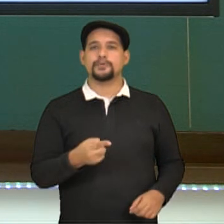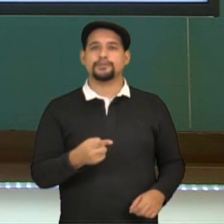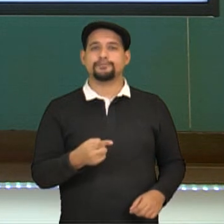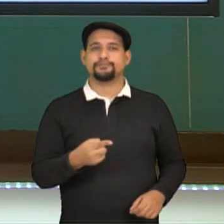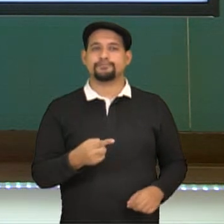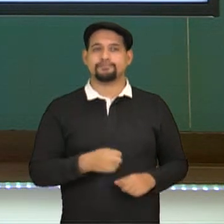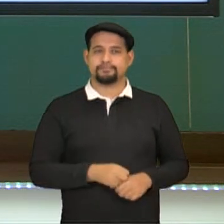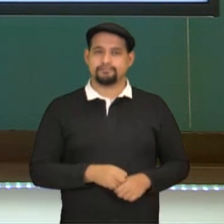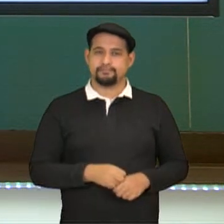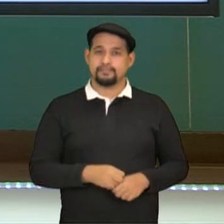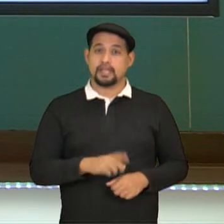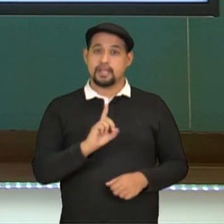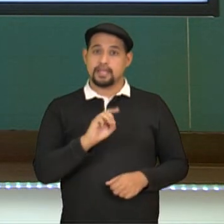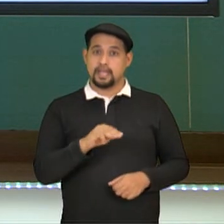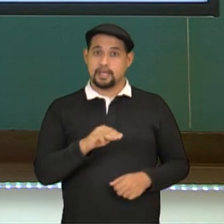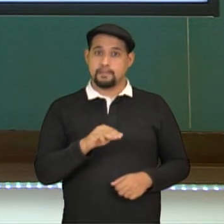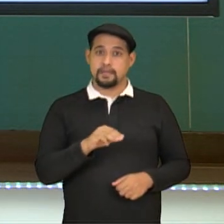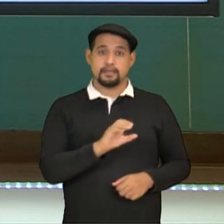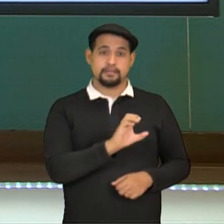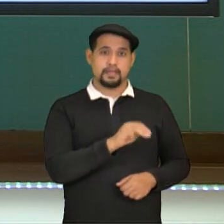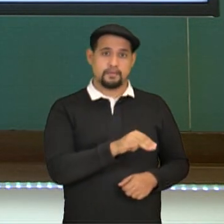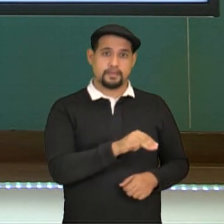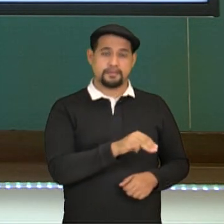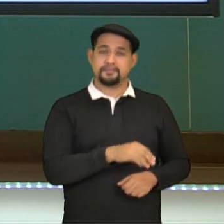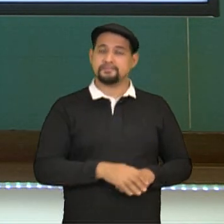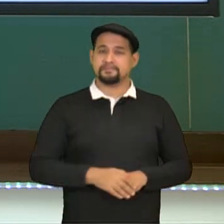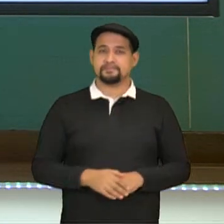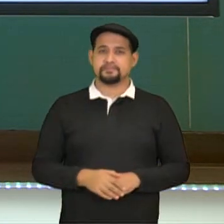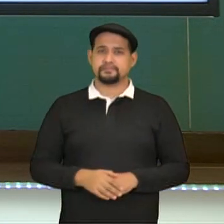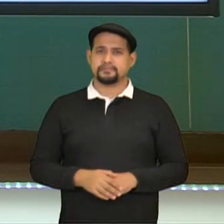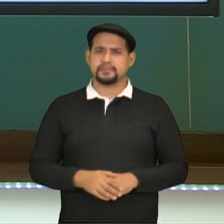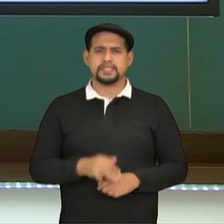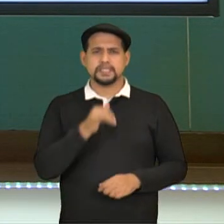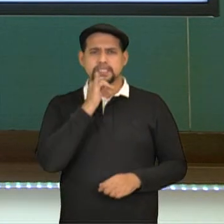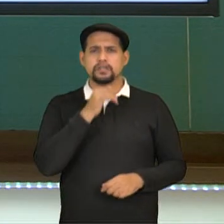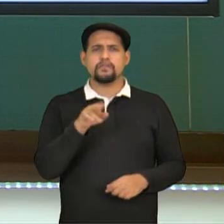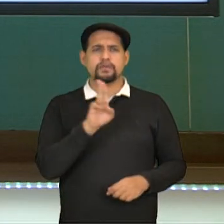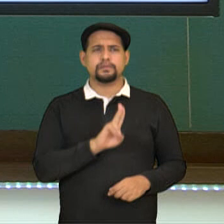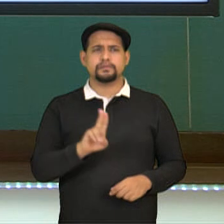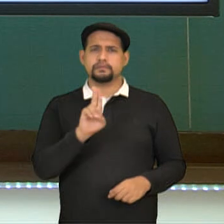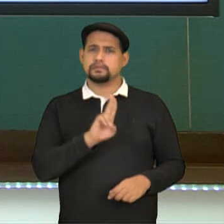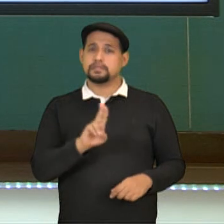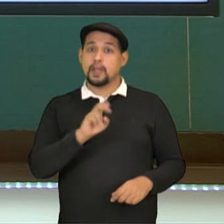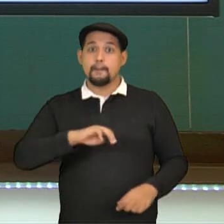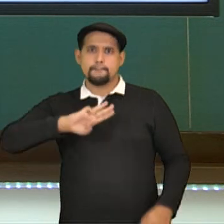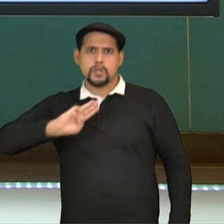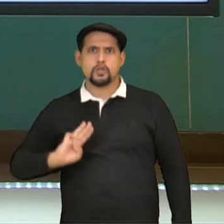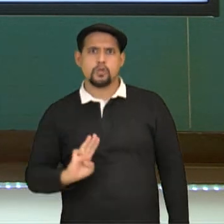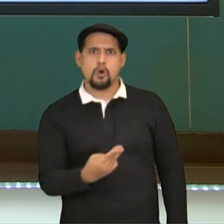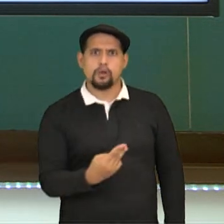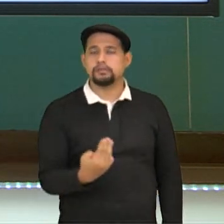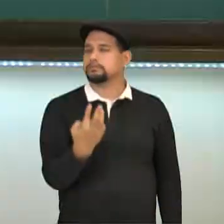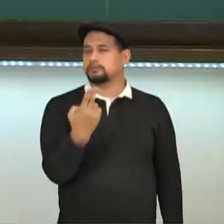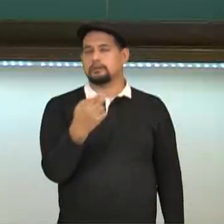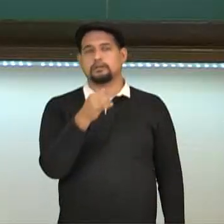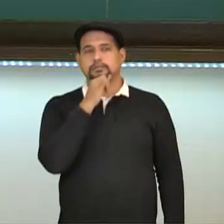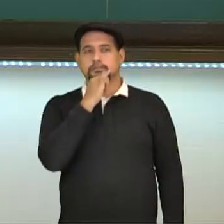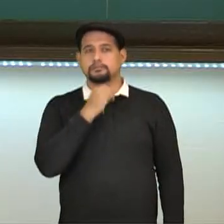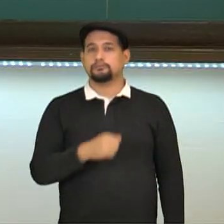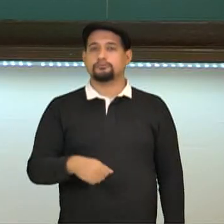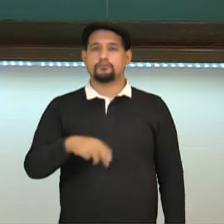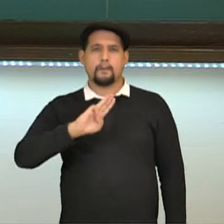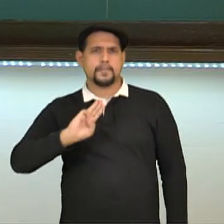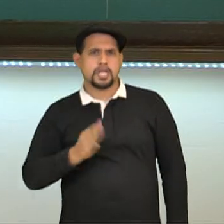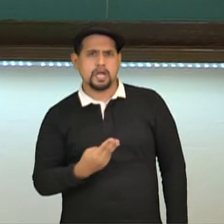de milhar, dezena de milhar, centena de milhar. Se eu vou para a classe dos milhões, mesma coisa, unidade de